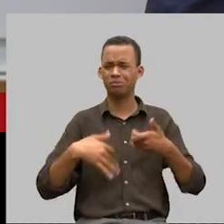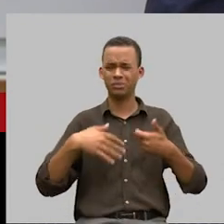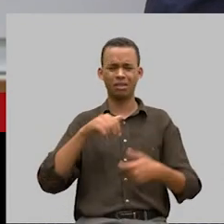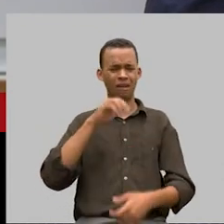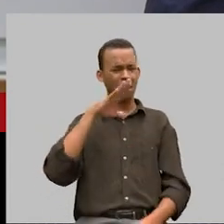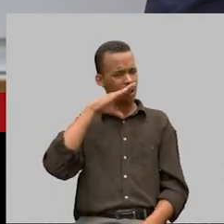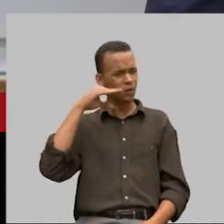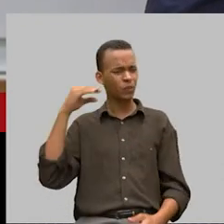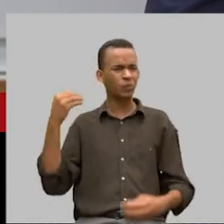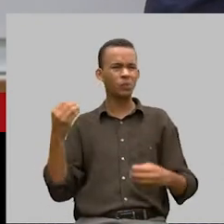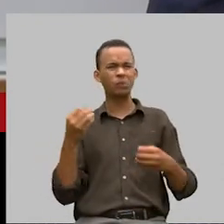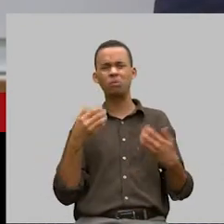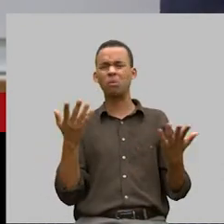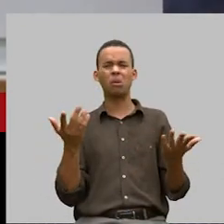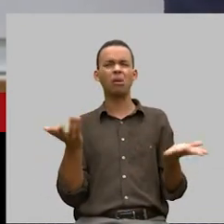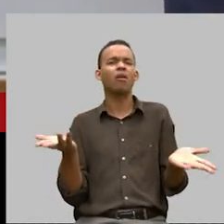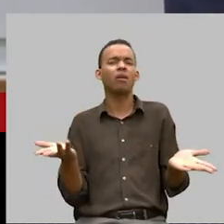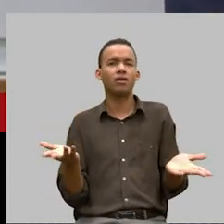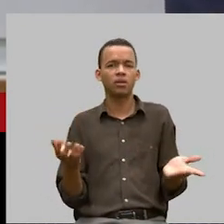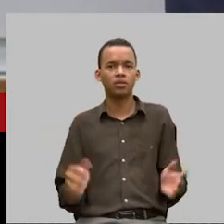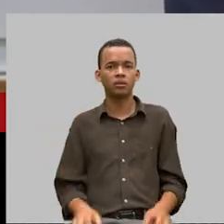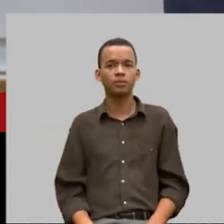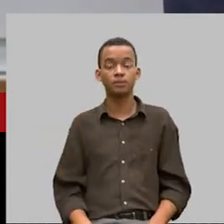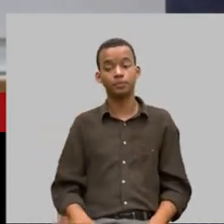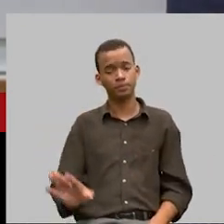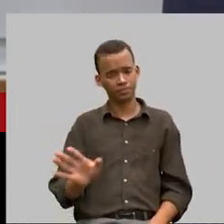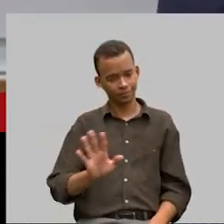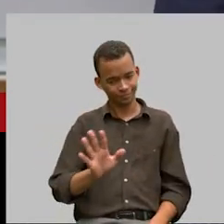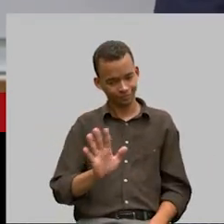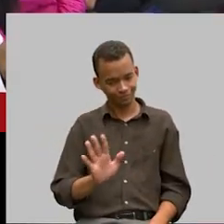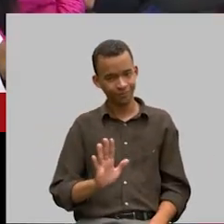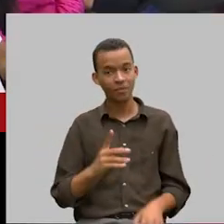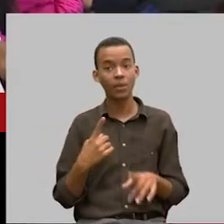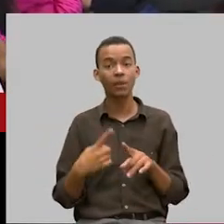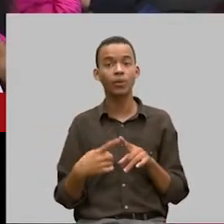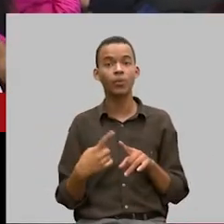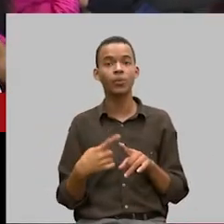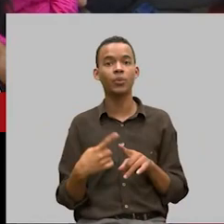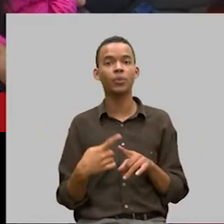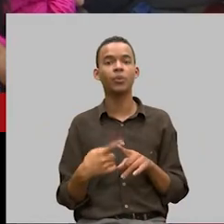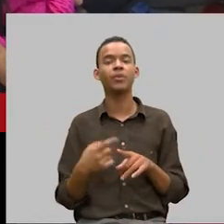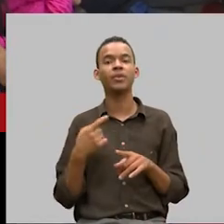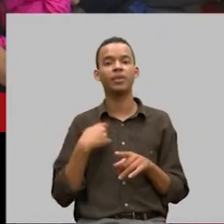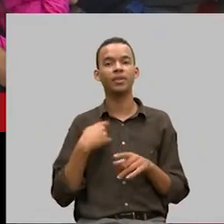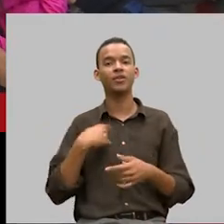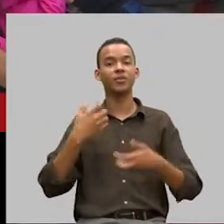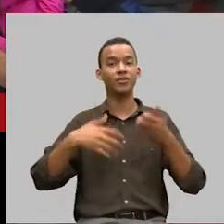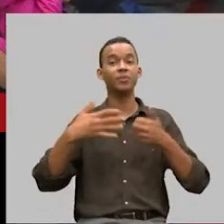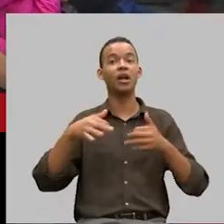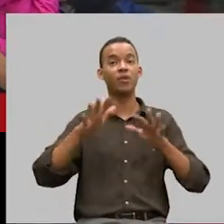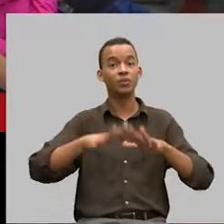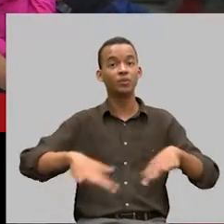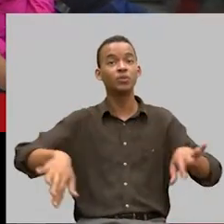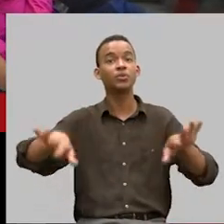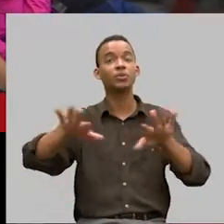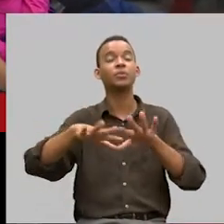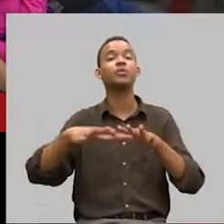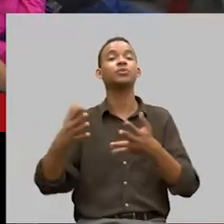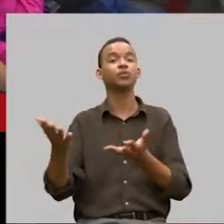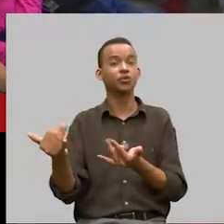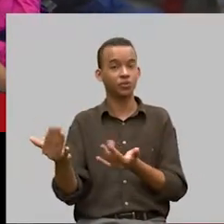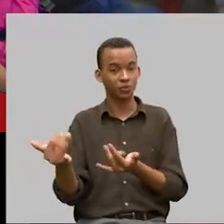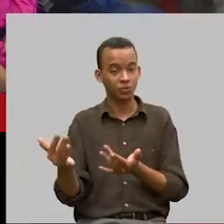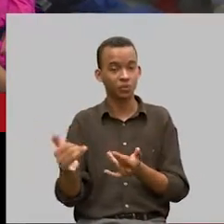lógica é não sabe por quê Porque eu vou est falando com esse monte de adolescente a respeito